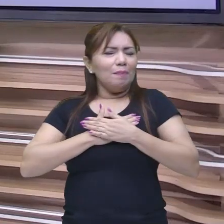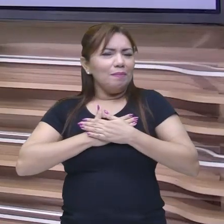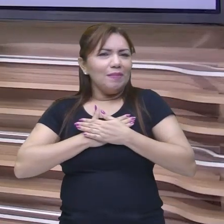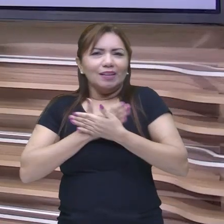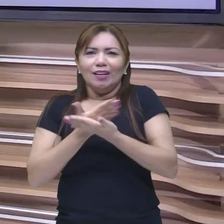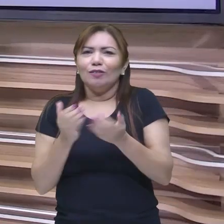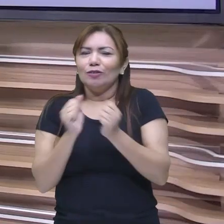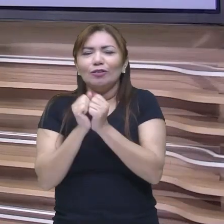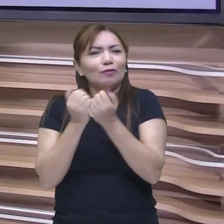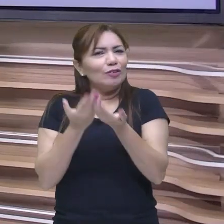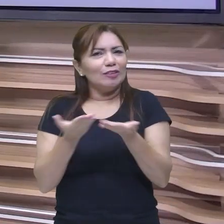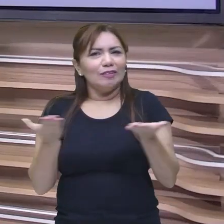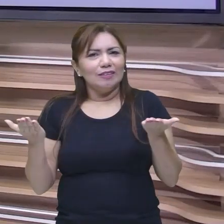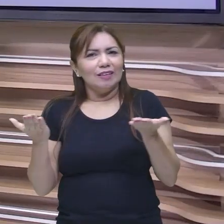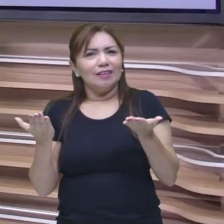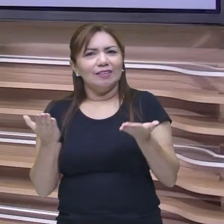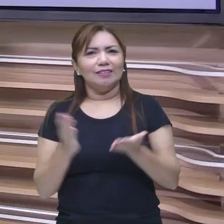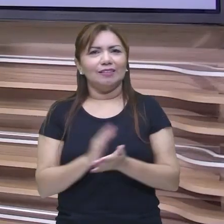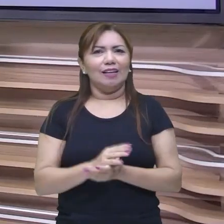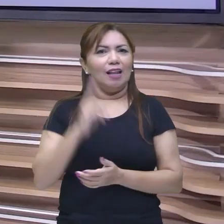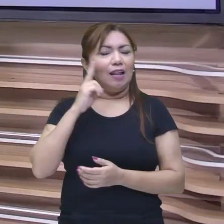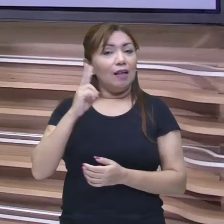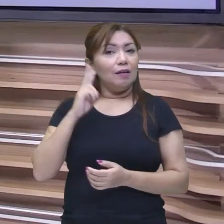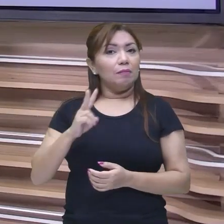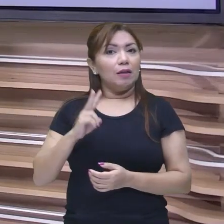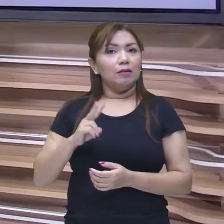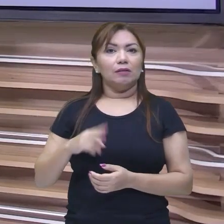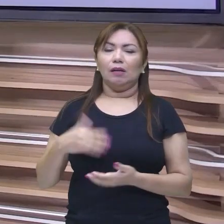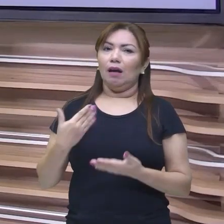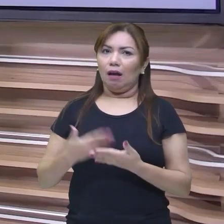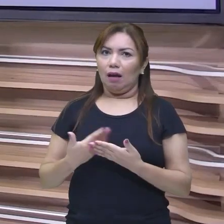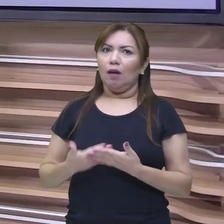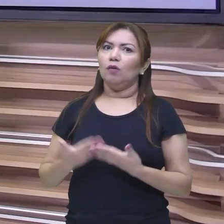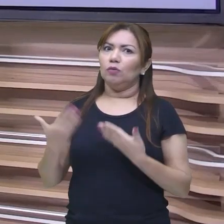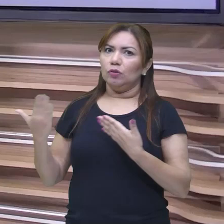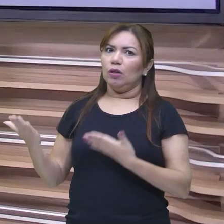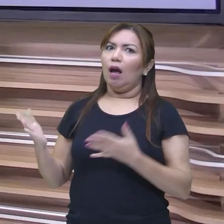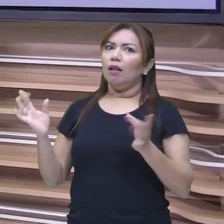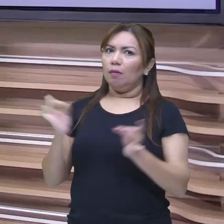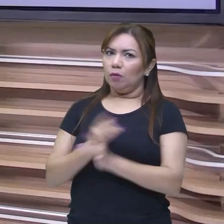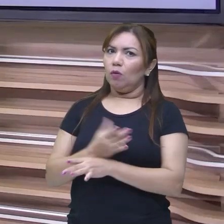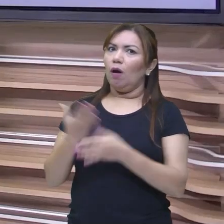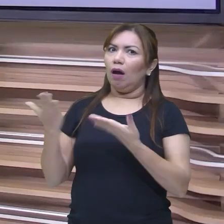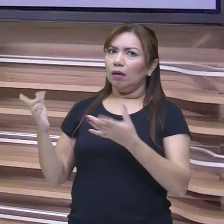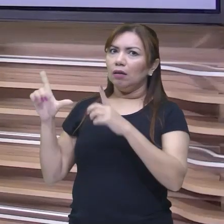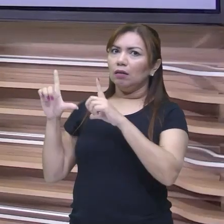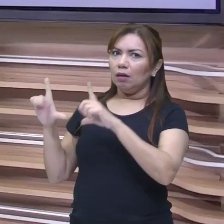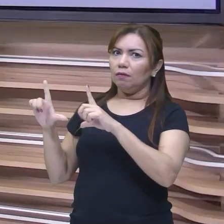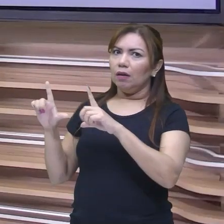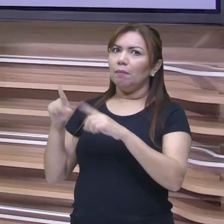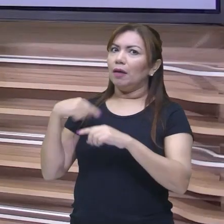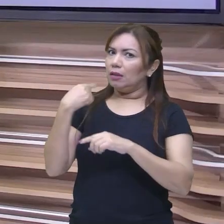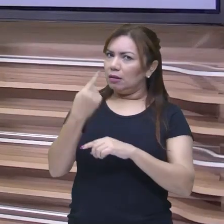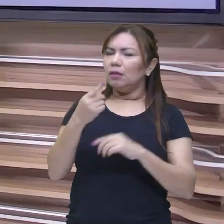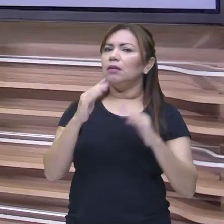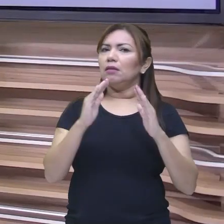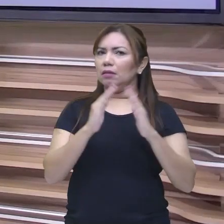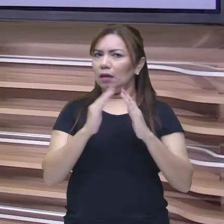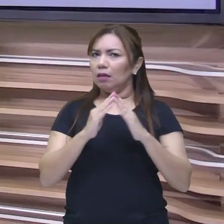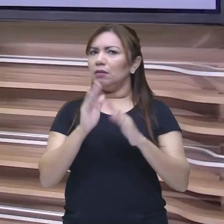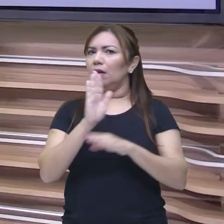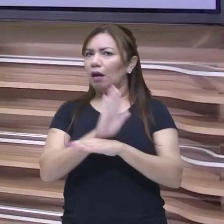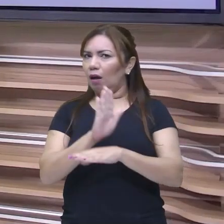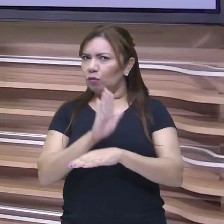com vocês. Lembrando que a aula de hoje acabou na TV, mas ela continua em casa, com a ajuda do papai e da